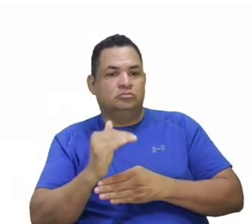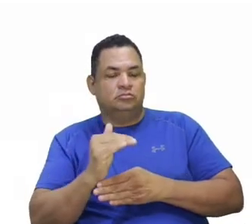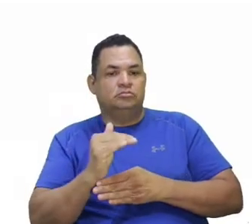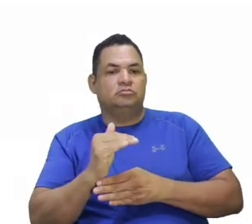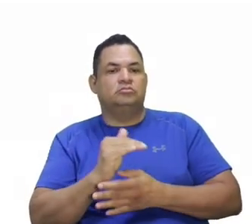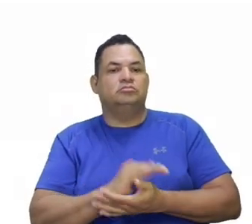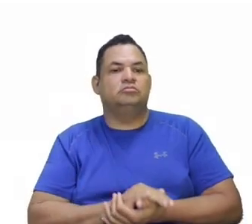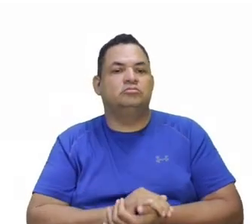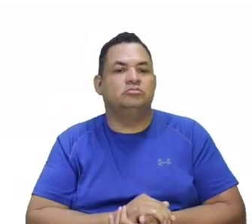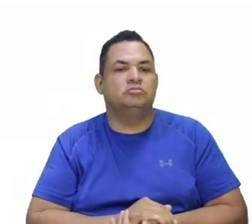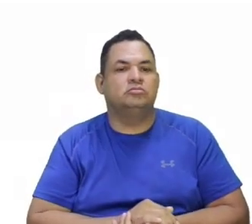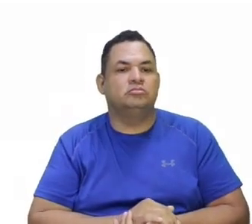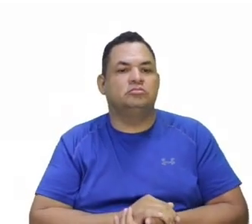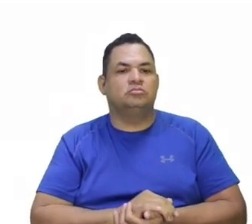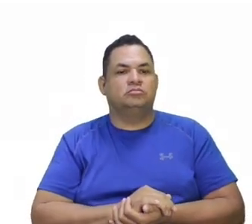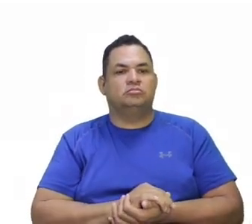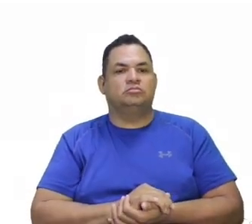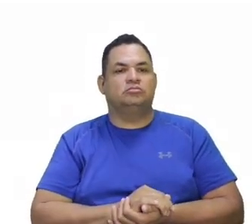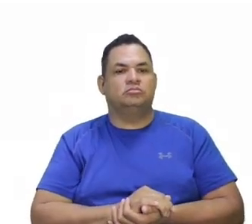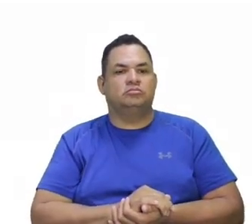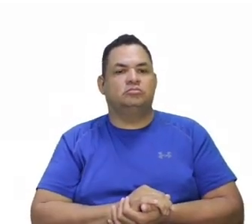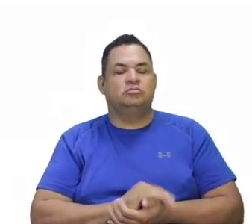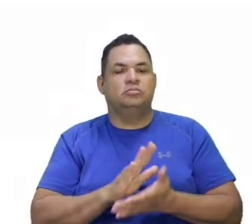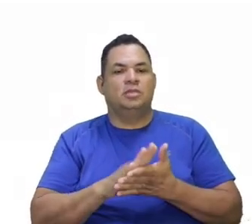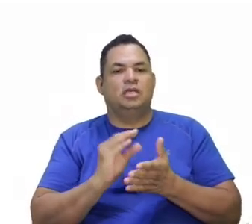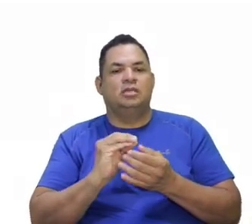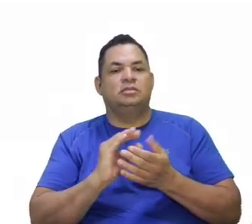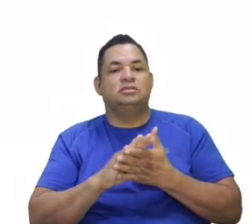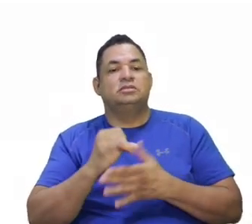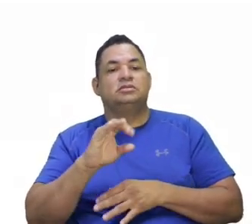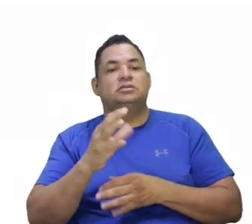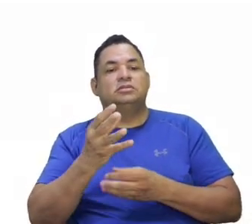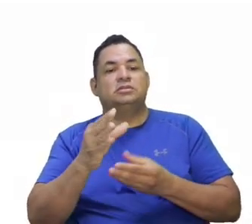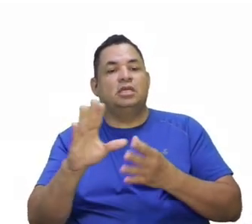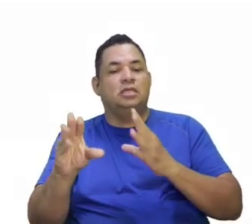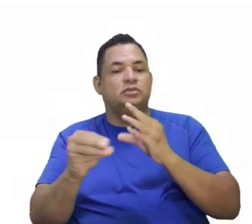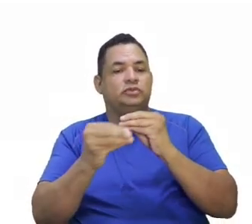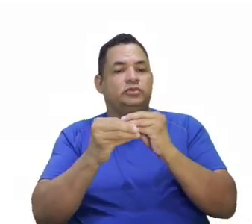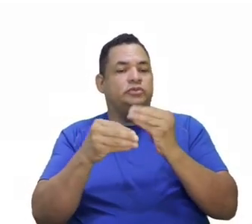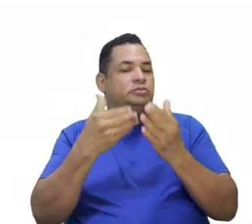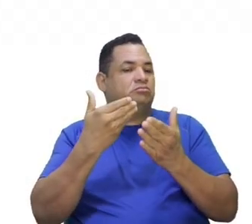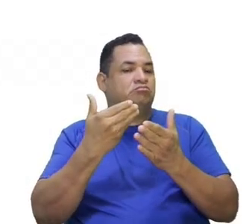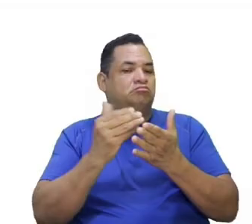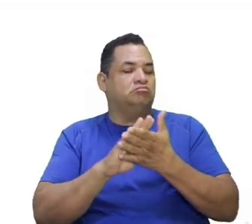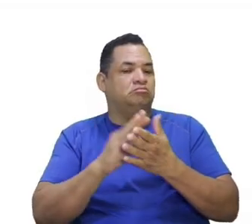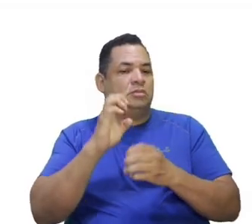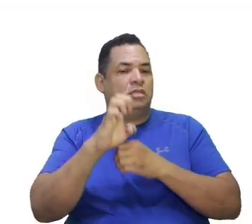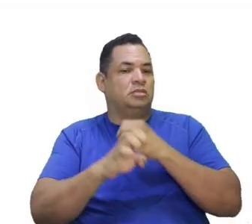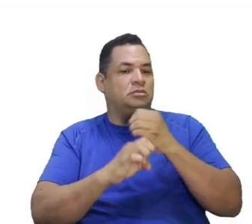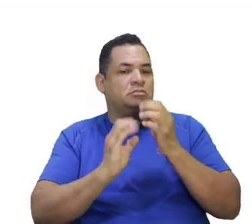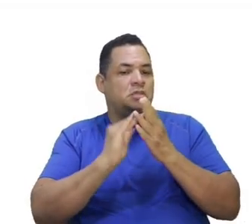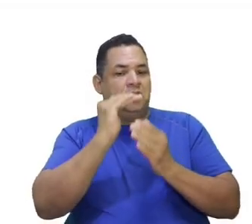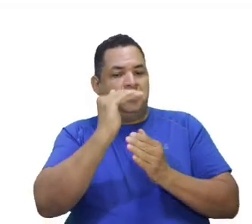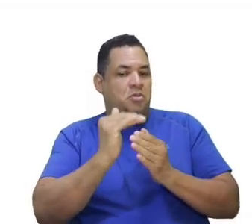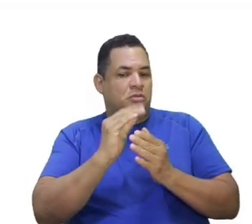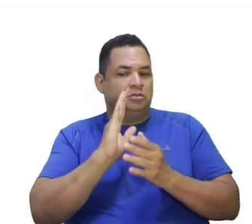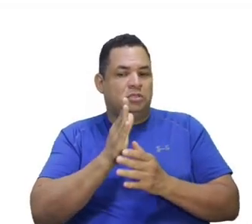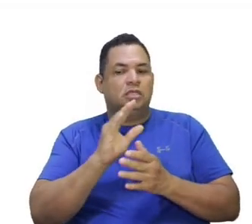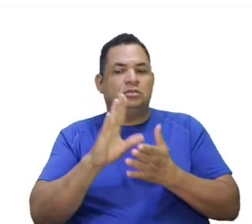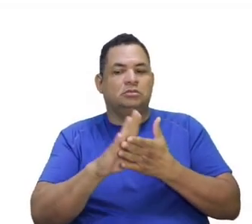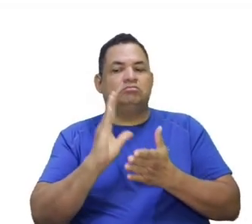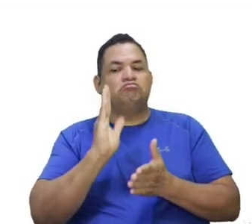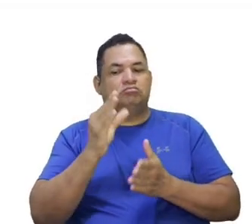no caso, incompleto dele. Porque se ele vai receber elétron, eu não posso colocar esse elétron em um subnível que já